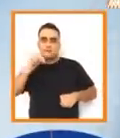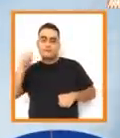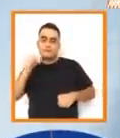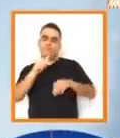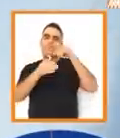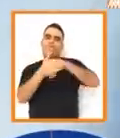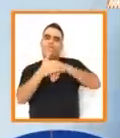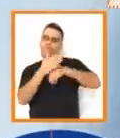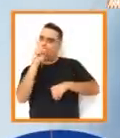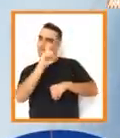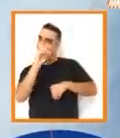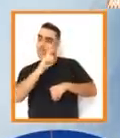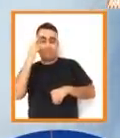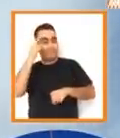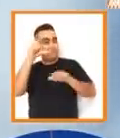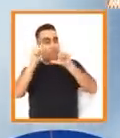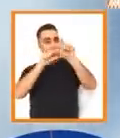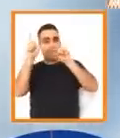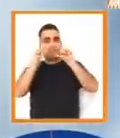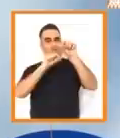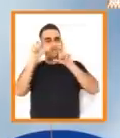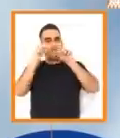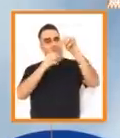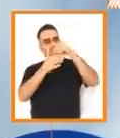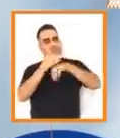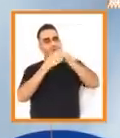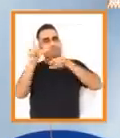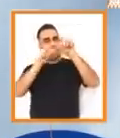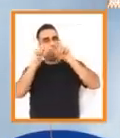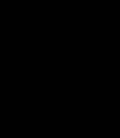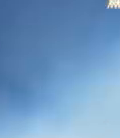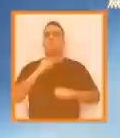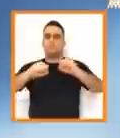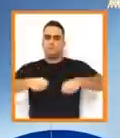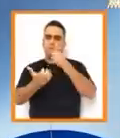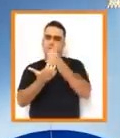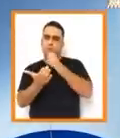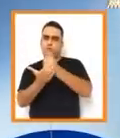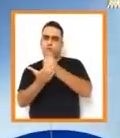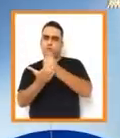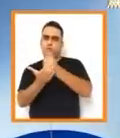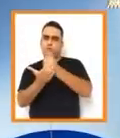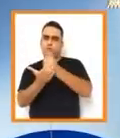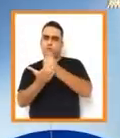votar, 90-007. Você que sabe. Na luta pela